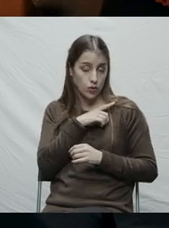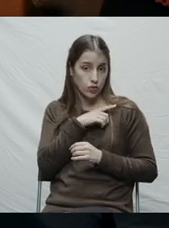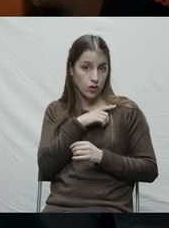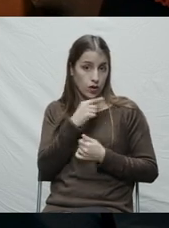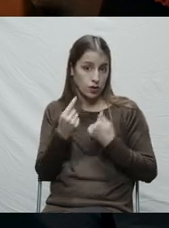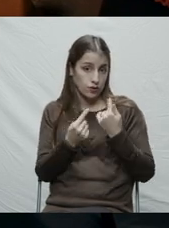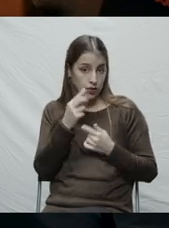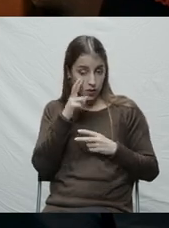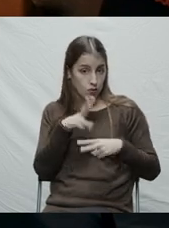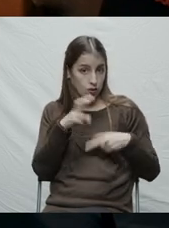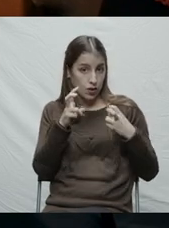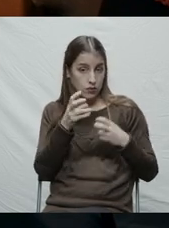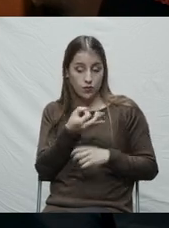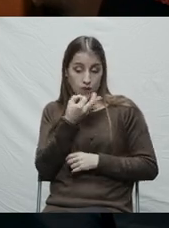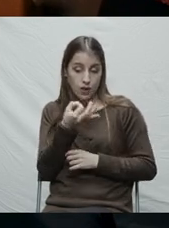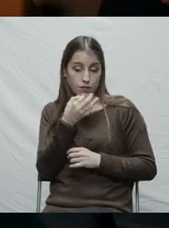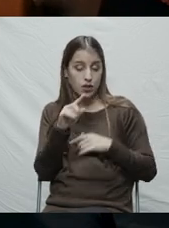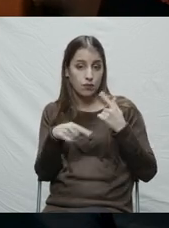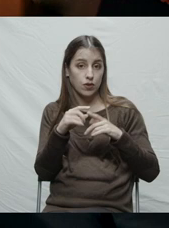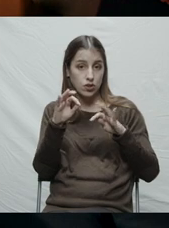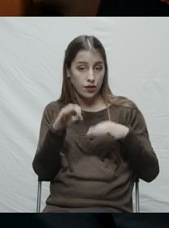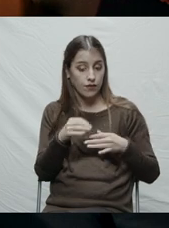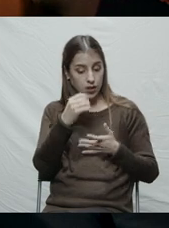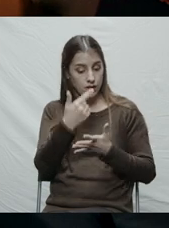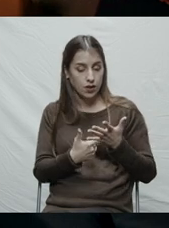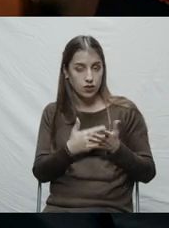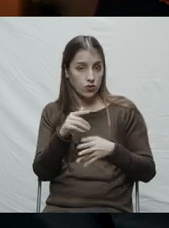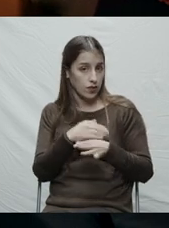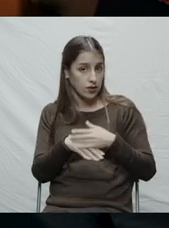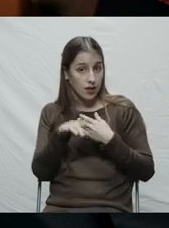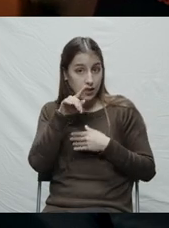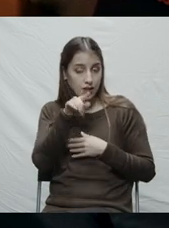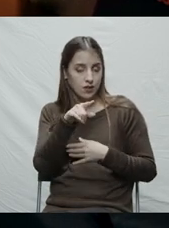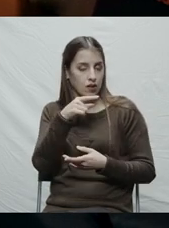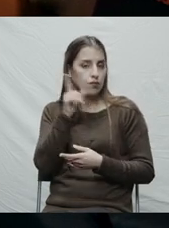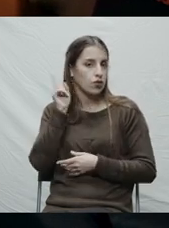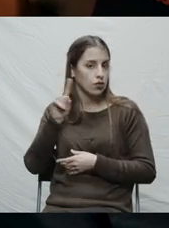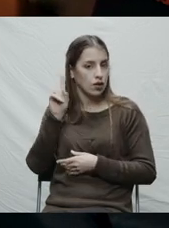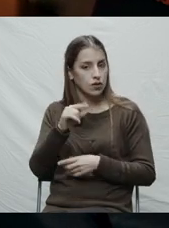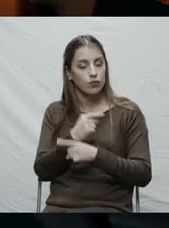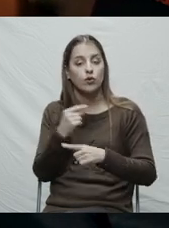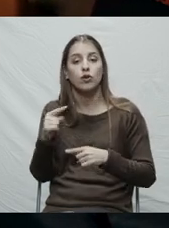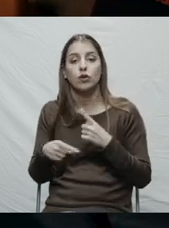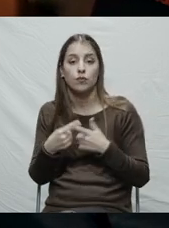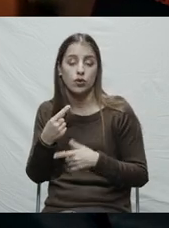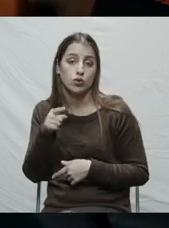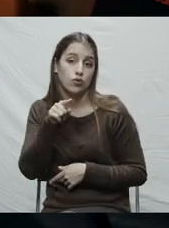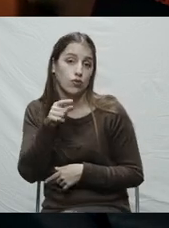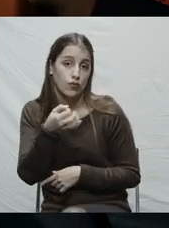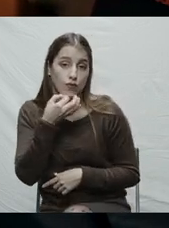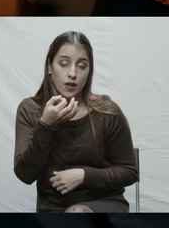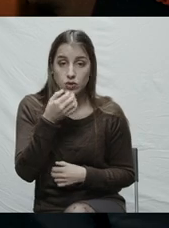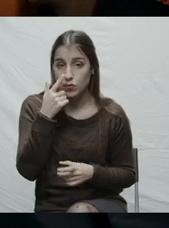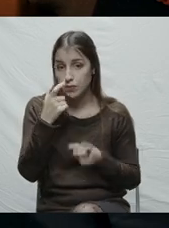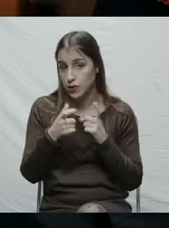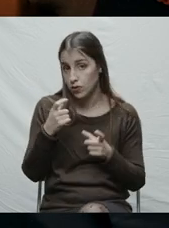encontramos-nos de vez em quando, falamos e fazem um texto no final, percebes? Portanto, e é isso é importante, ou seja, porque depois tu vais falando com as